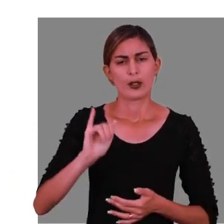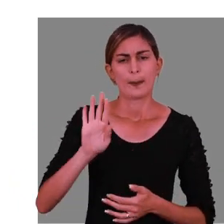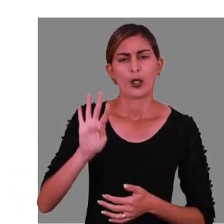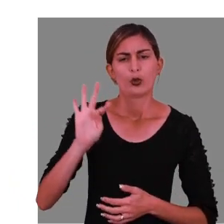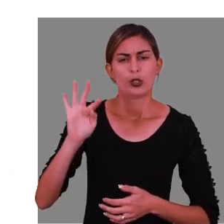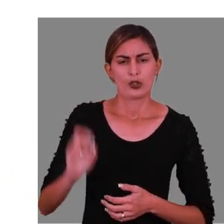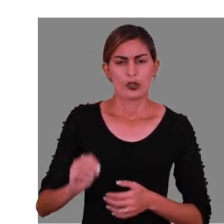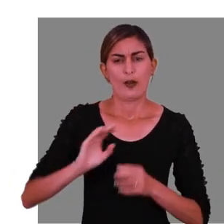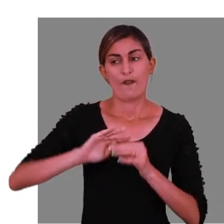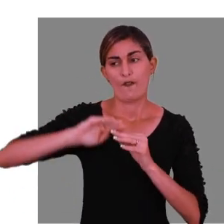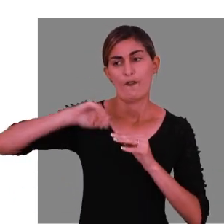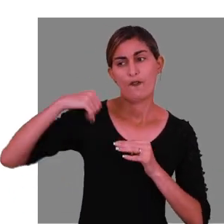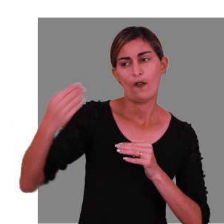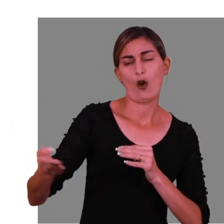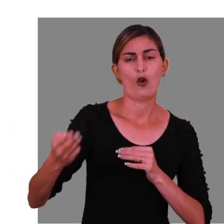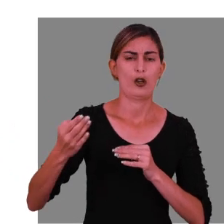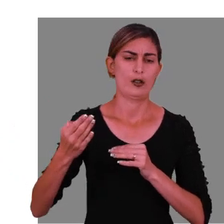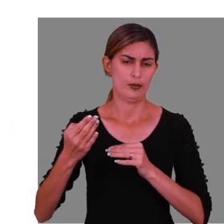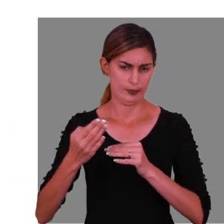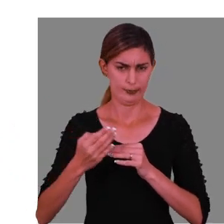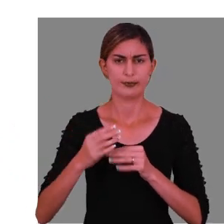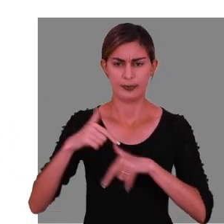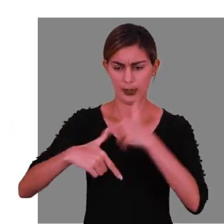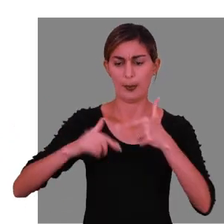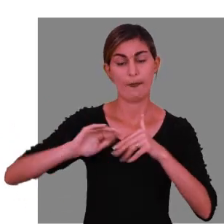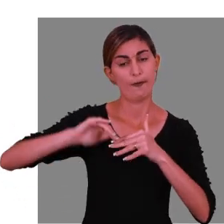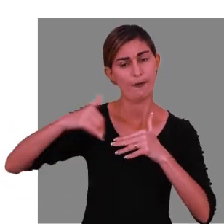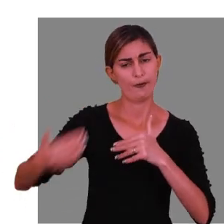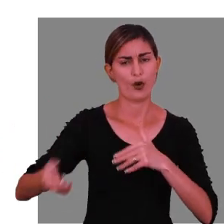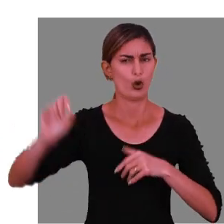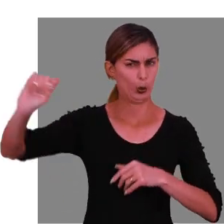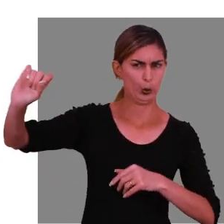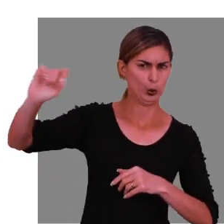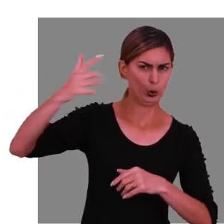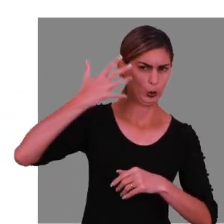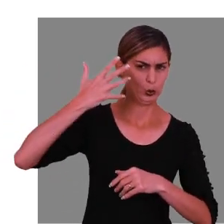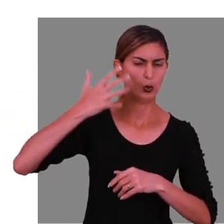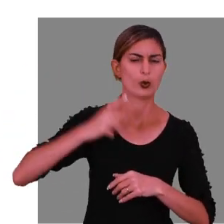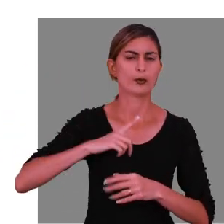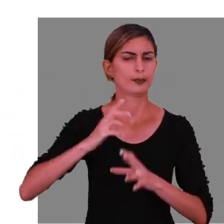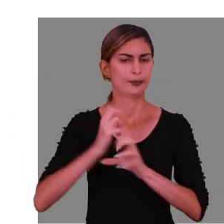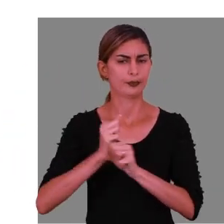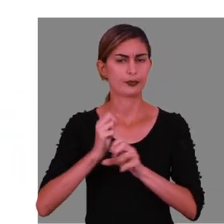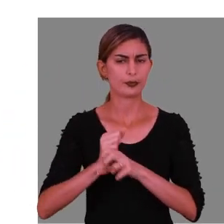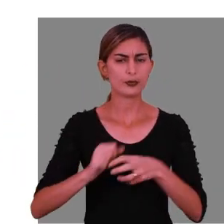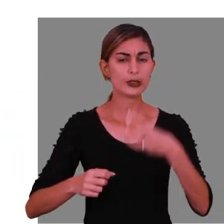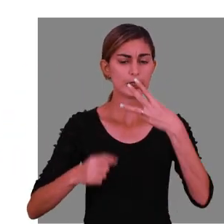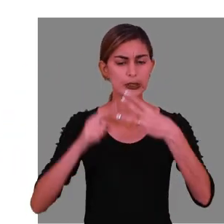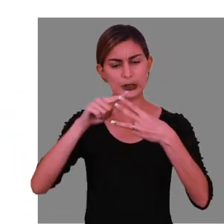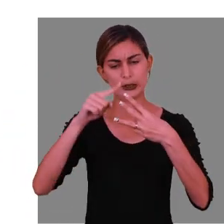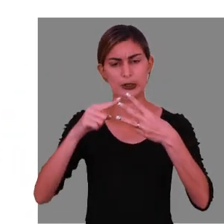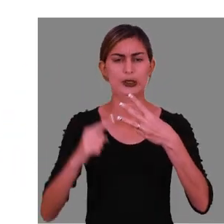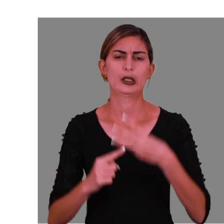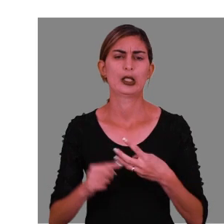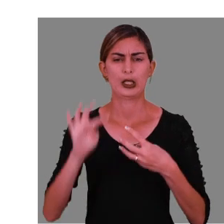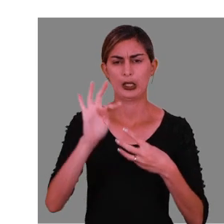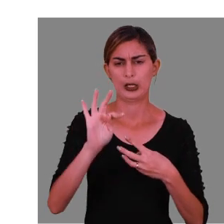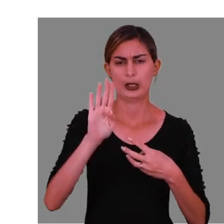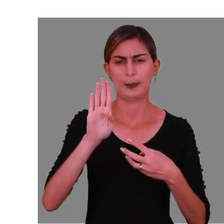o IB/UTG para ambientes externos com carga solar, ele é calculado a partir de três